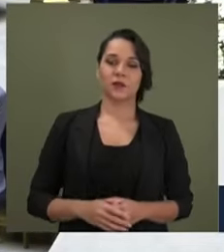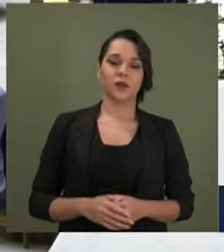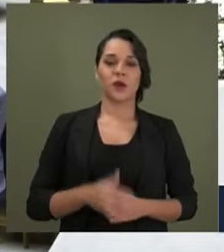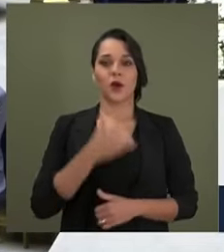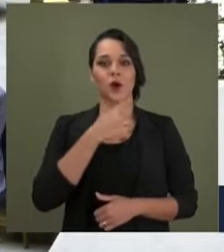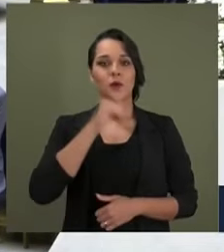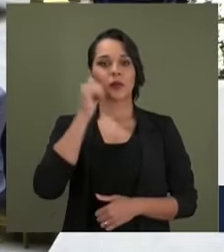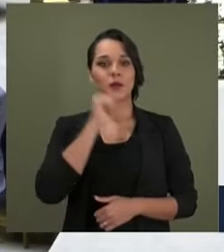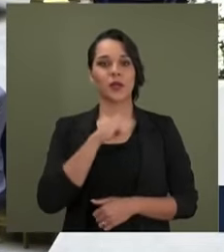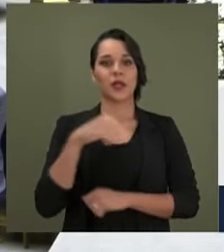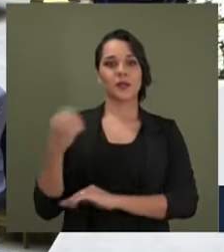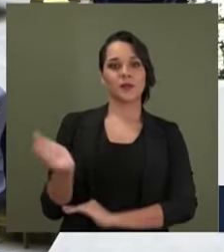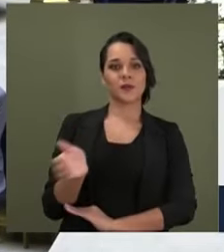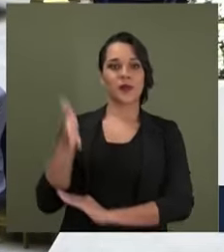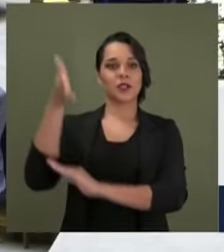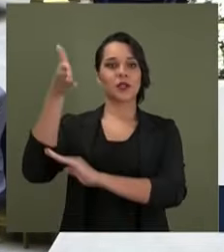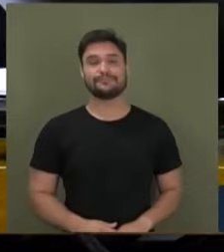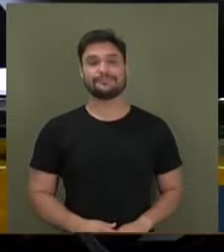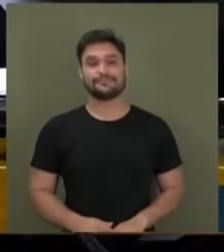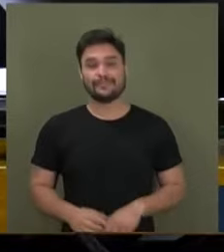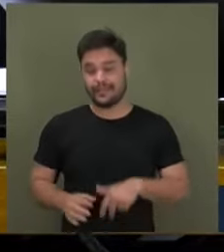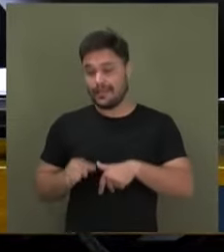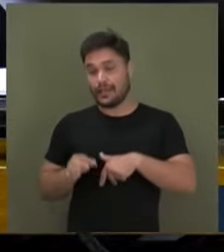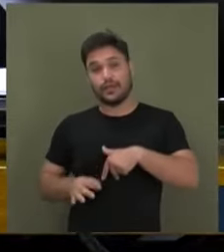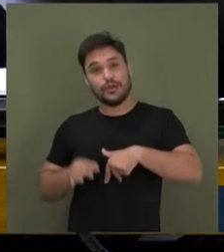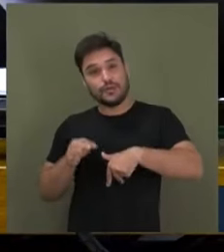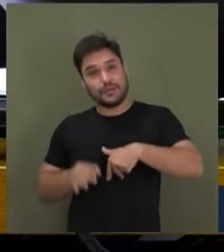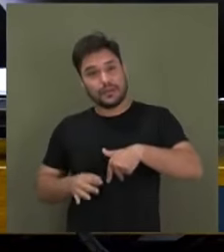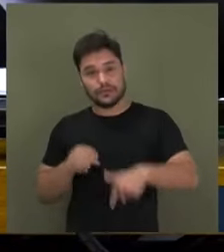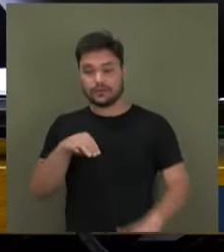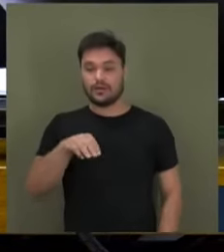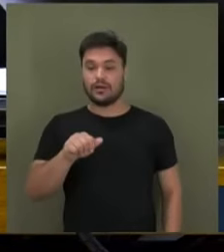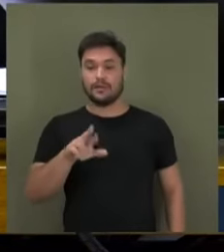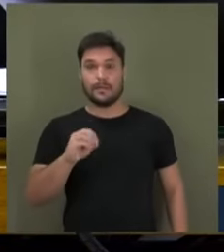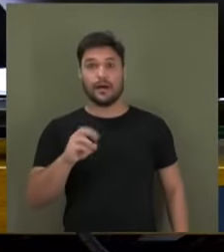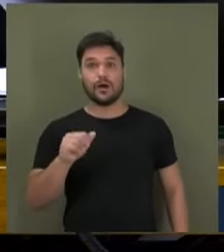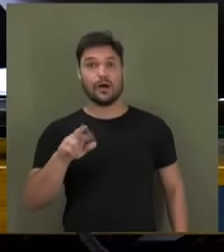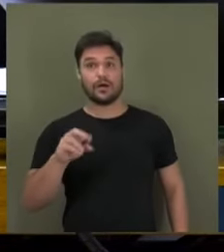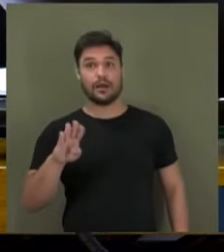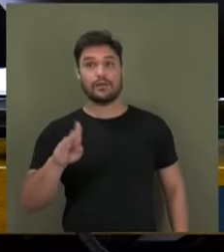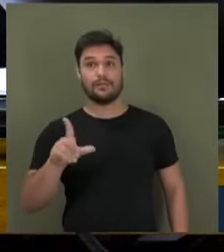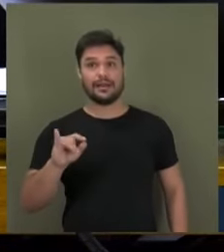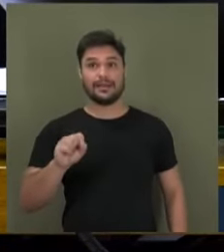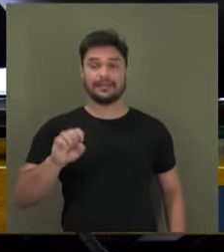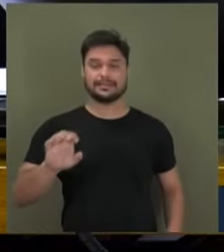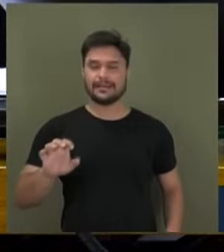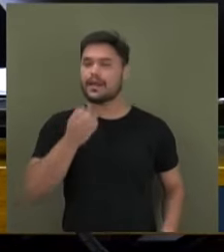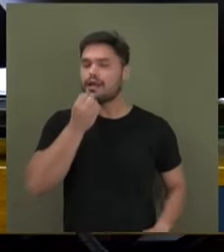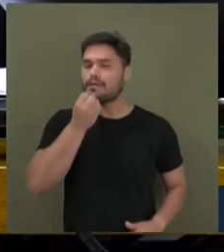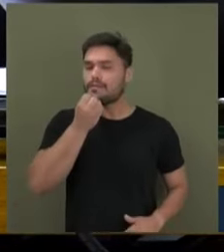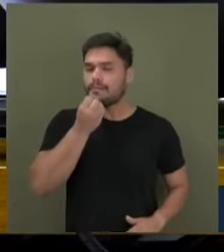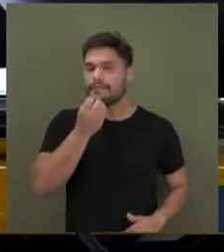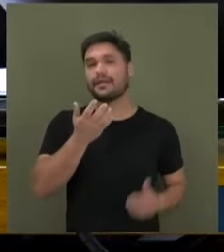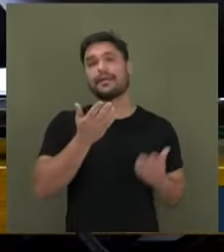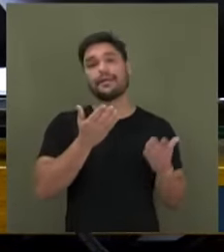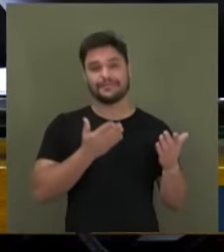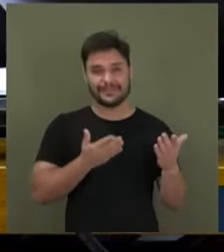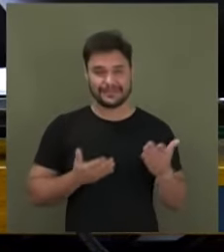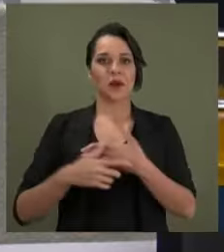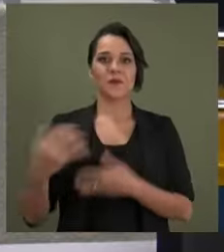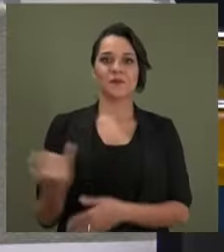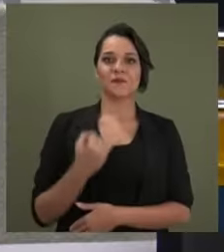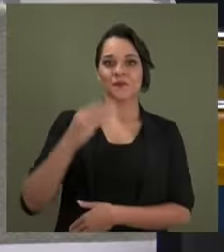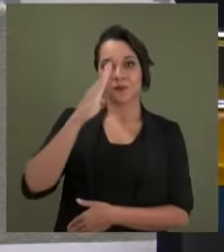em 7 de abril de 1989 a sessão foi realizada no plenário da câmara dos deputados e contou com a